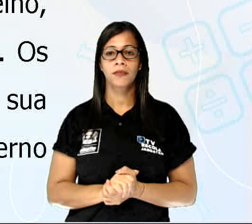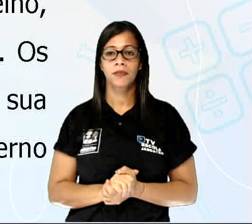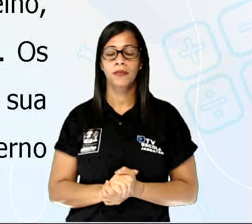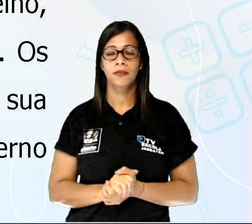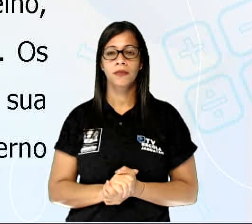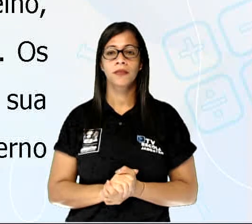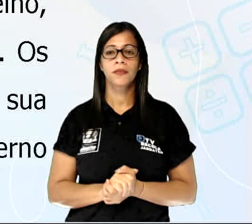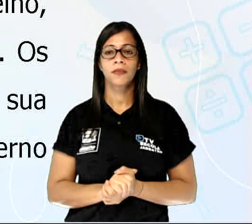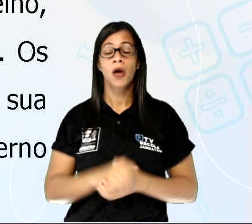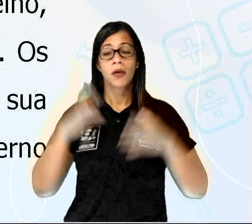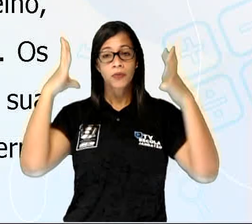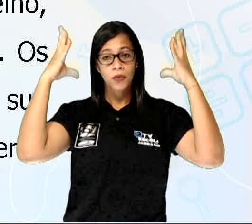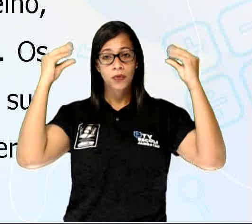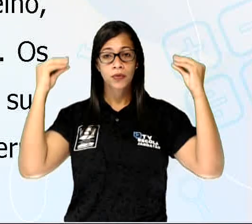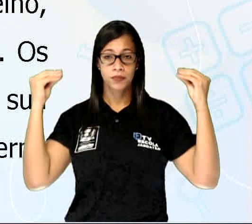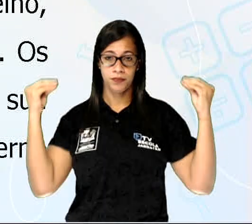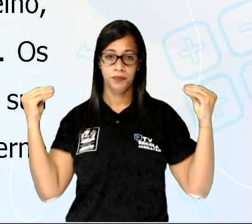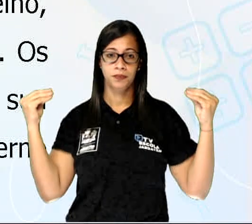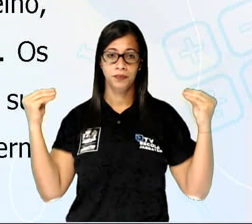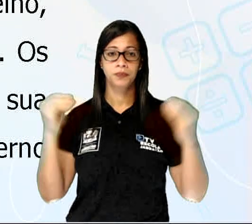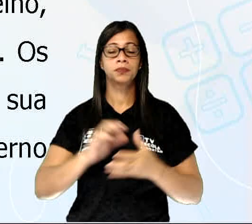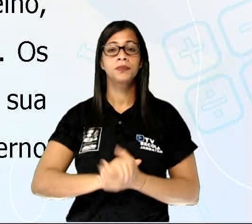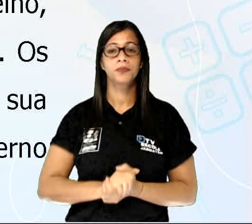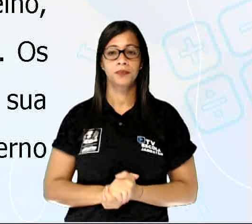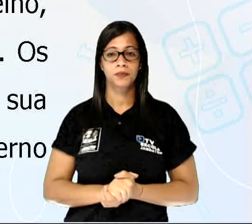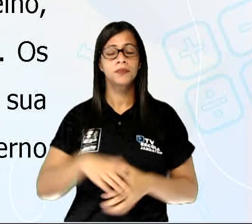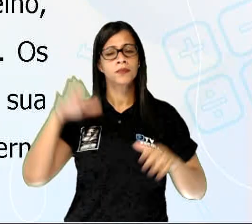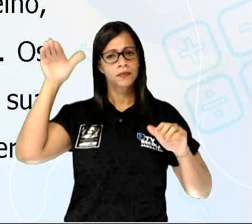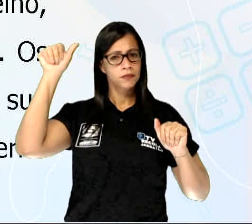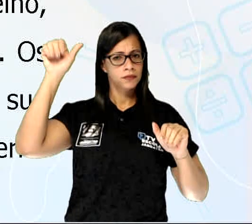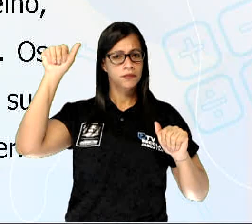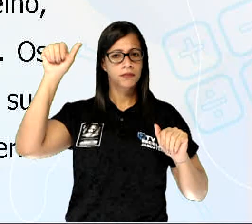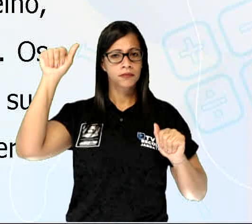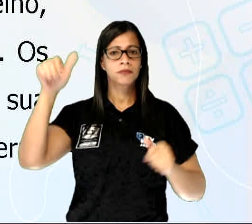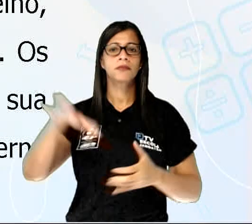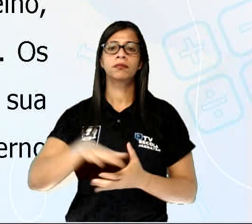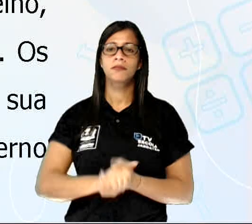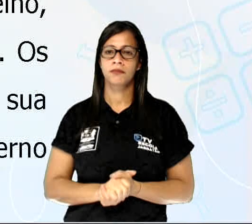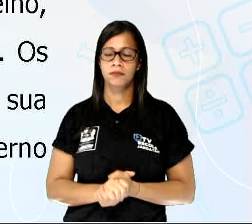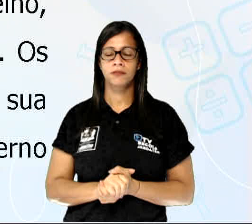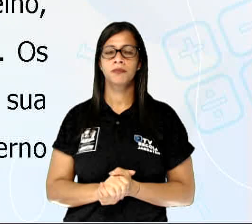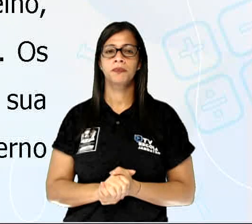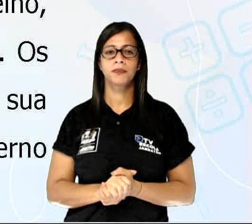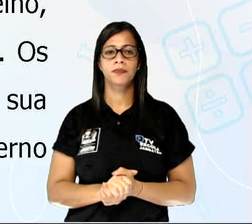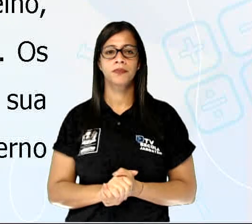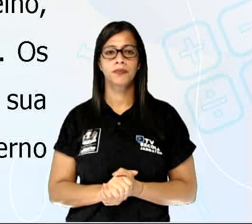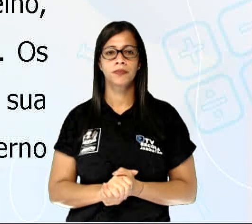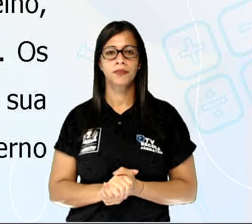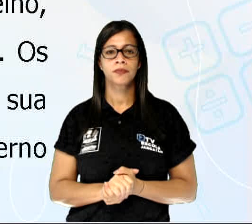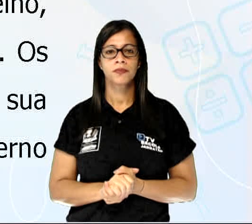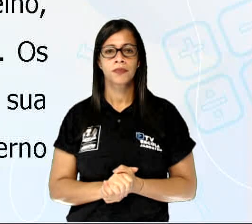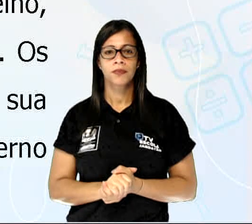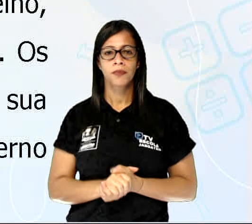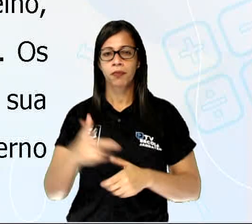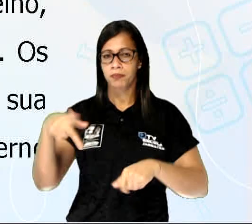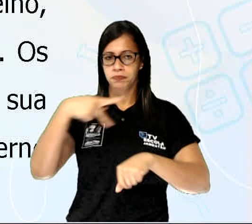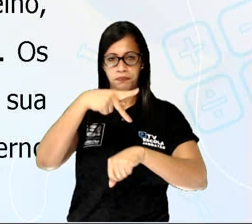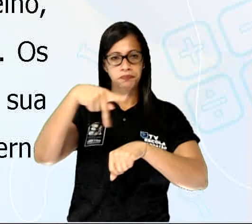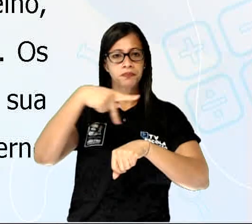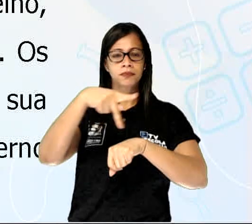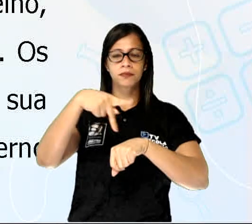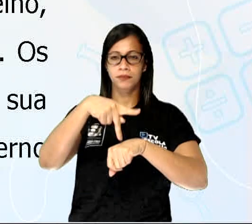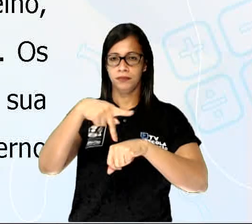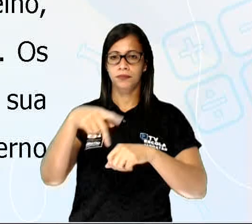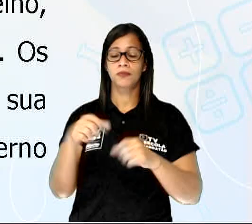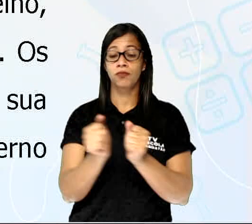holandeses, eles eram súditos da Espanha, os chamados Países Baixos, um último refúgio dos judeus após a